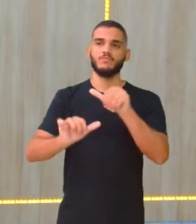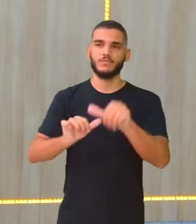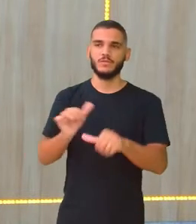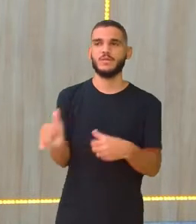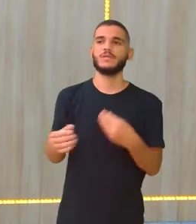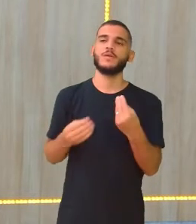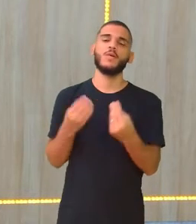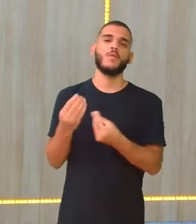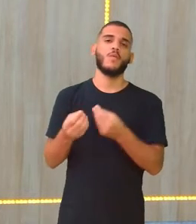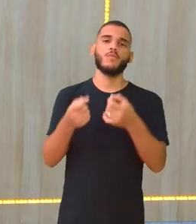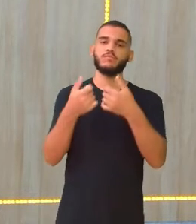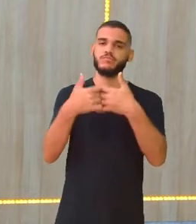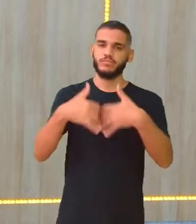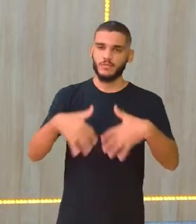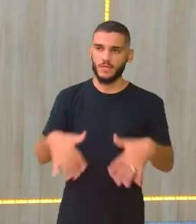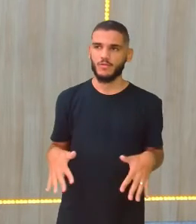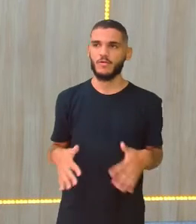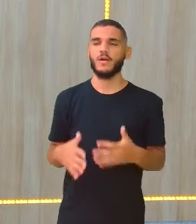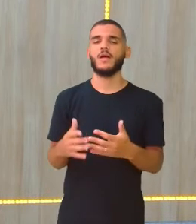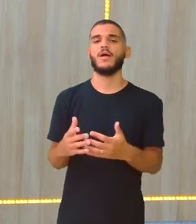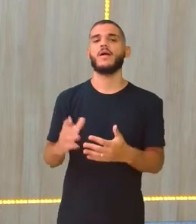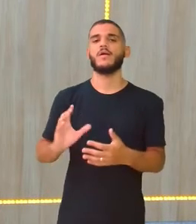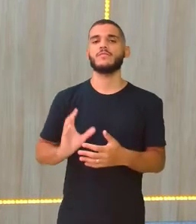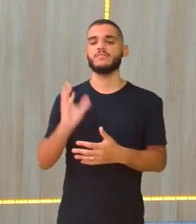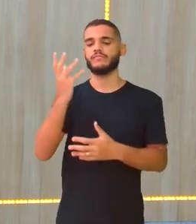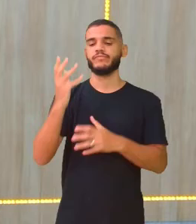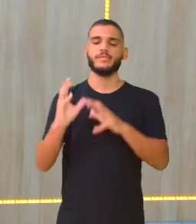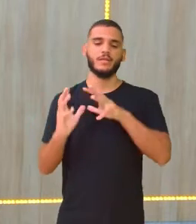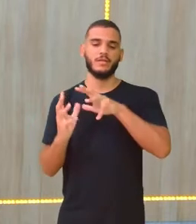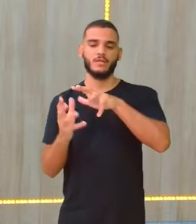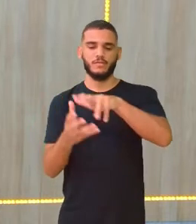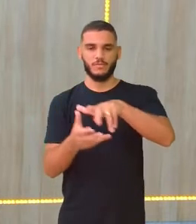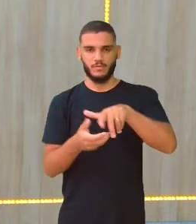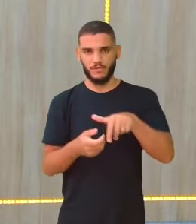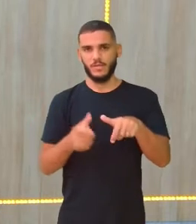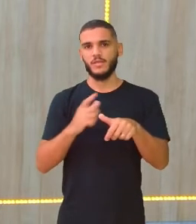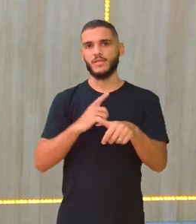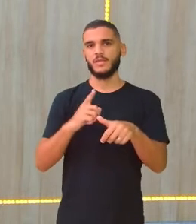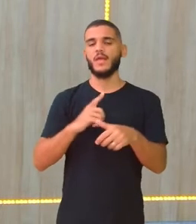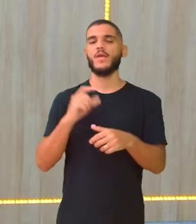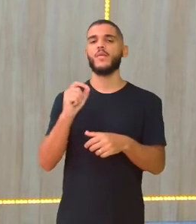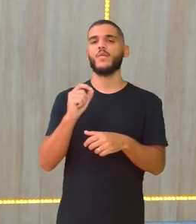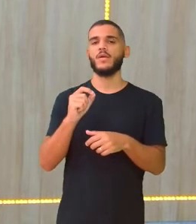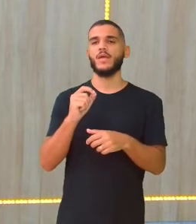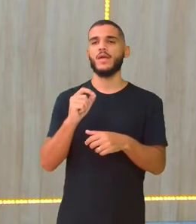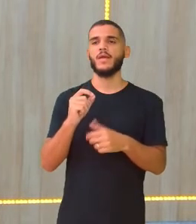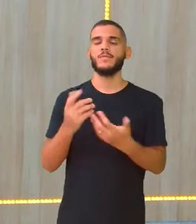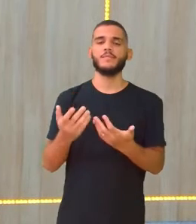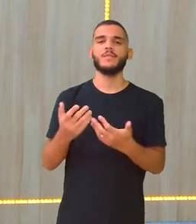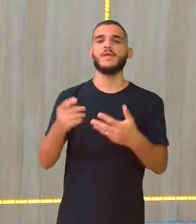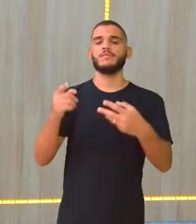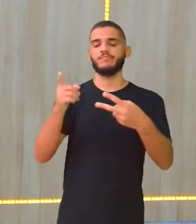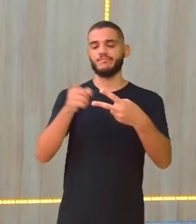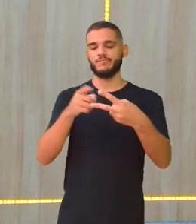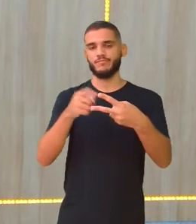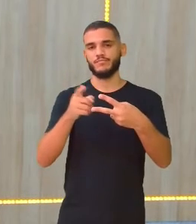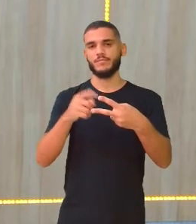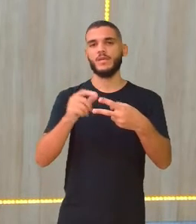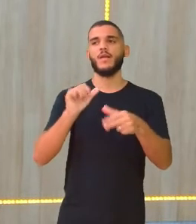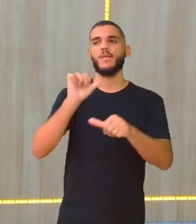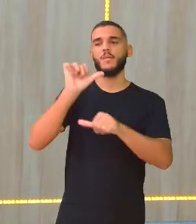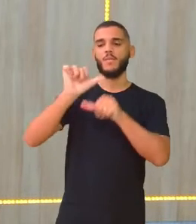uma forma natural que vai ocorrendo no globo terrestre, se a gente tem os agentes endógenos, eles vão transformar o